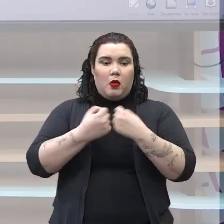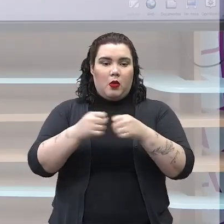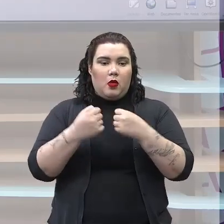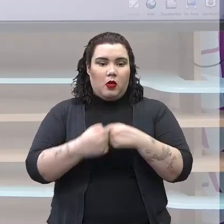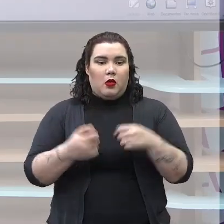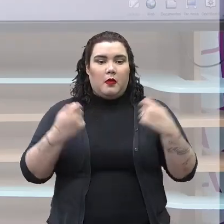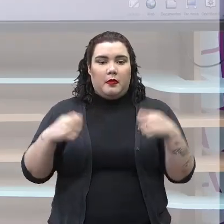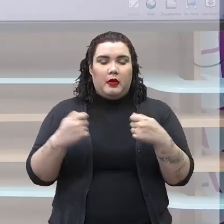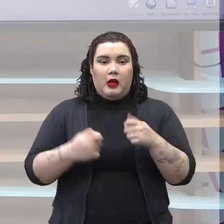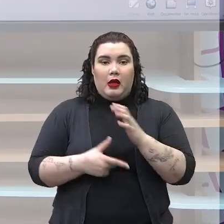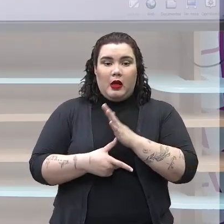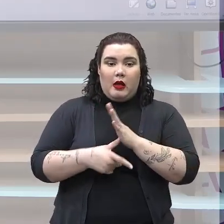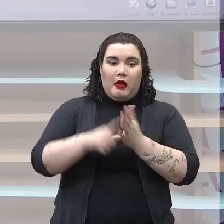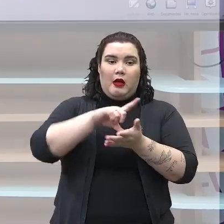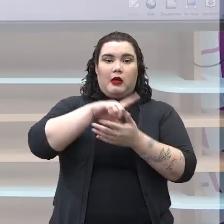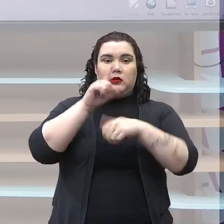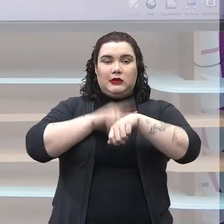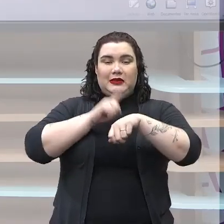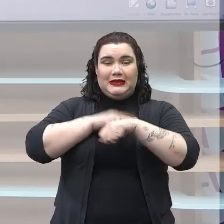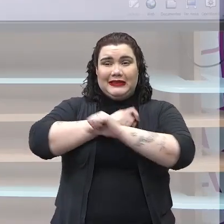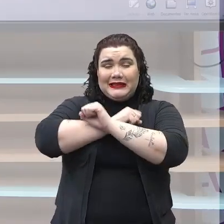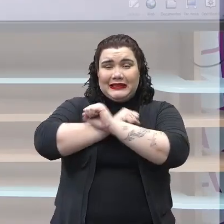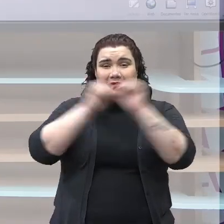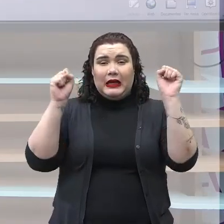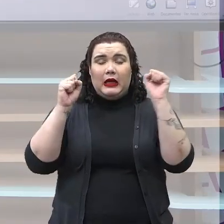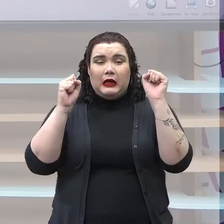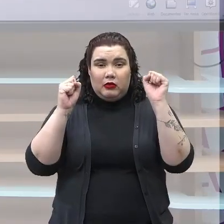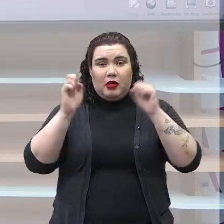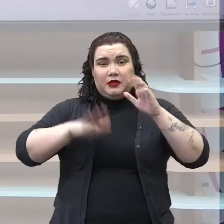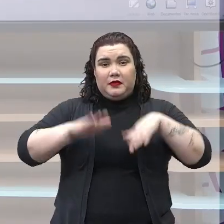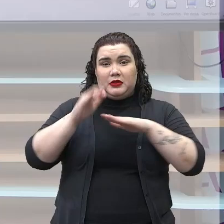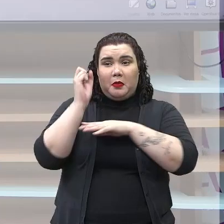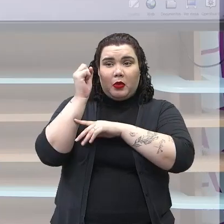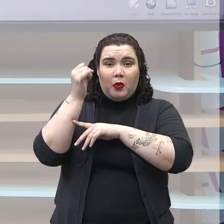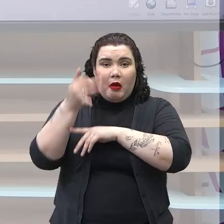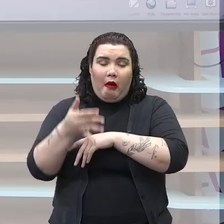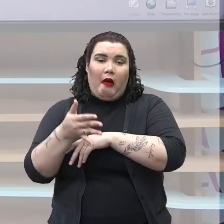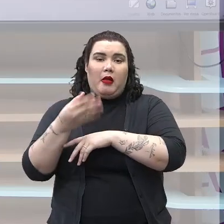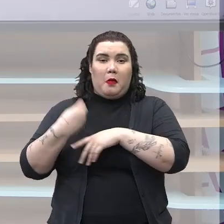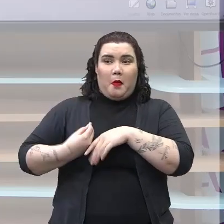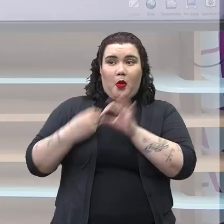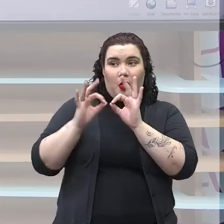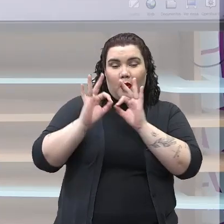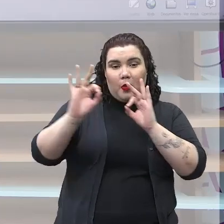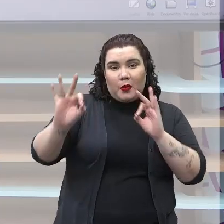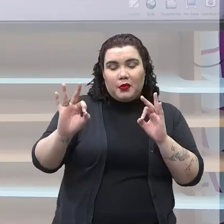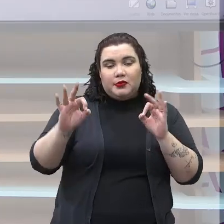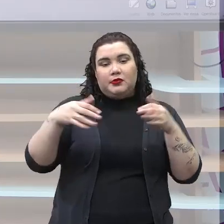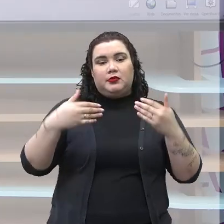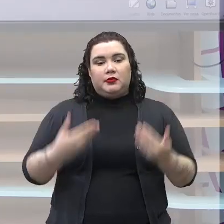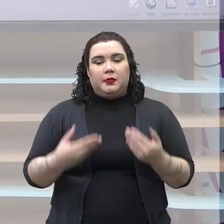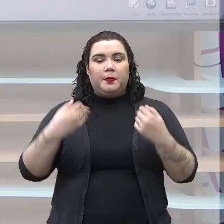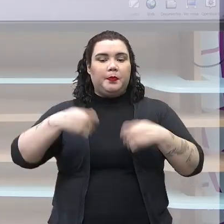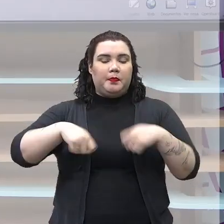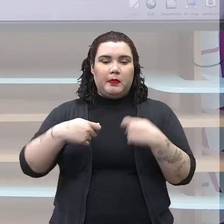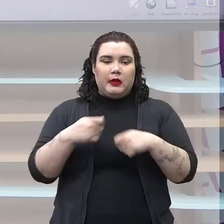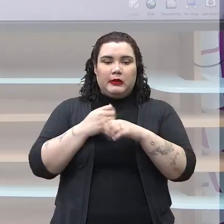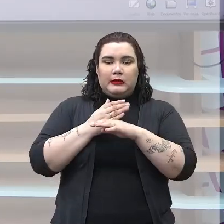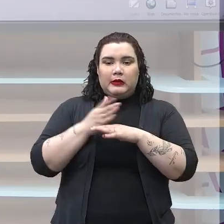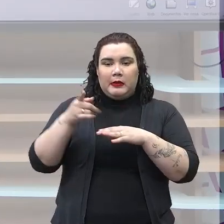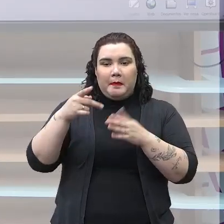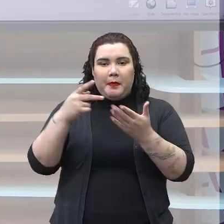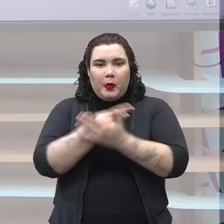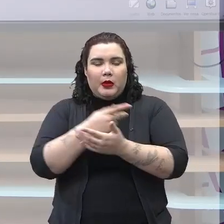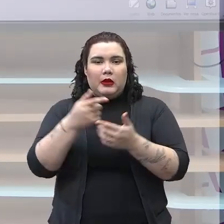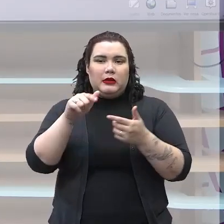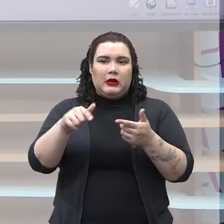sair muitas horas antes de casa, né? Principalmente quem mora longe do seu trabalho. Então tem que passar por uma situação como